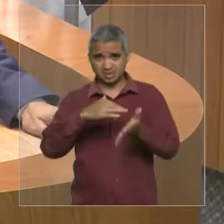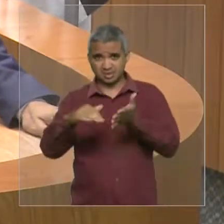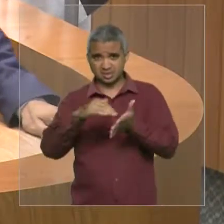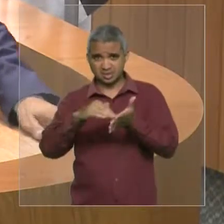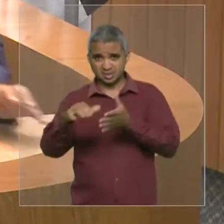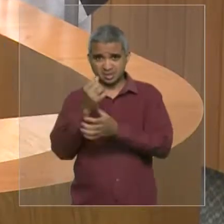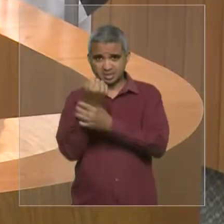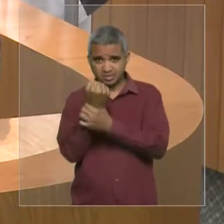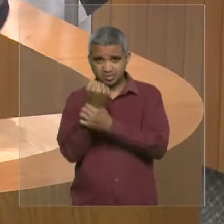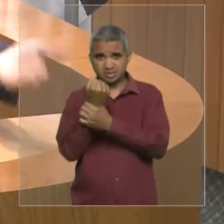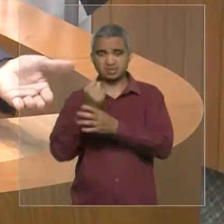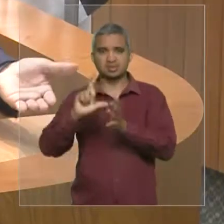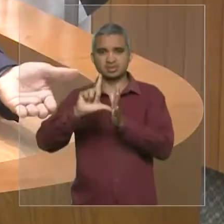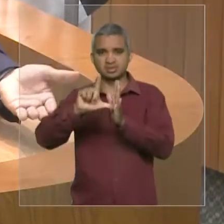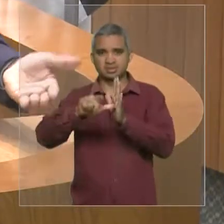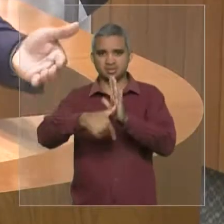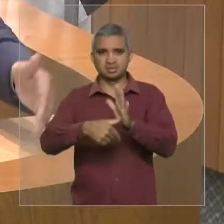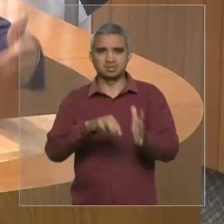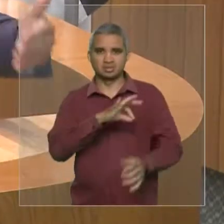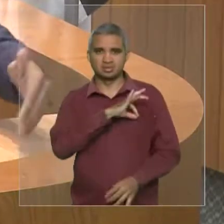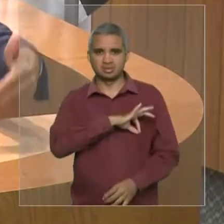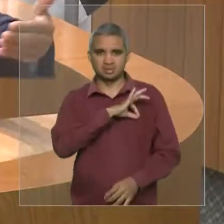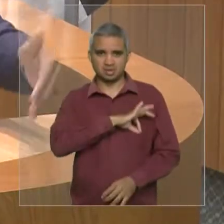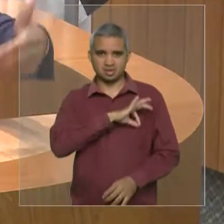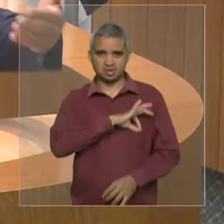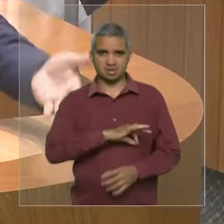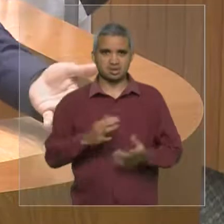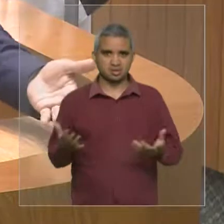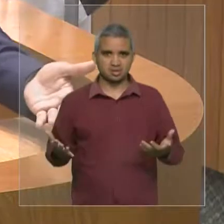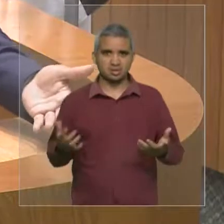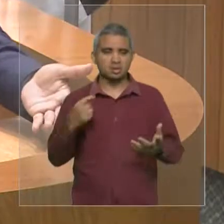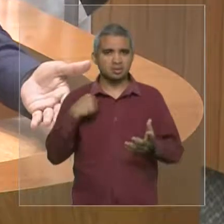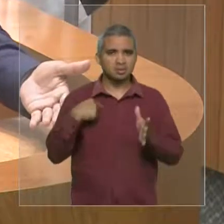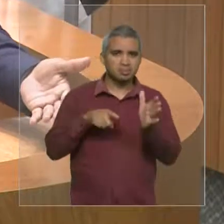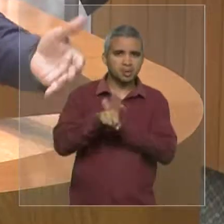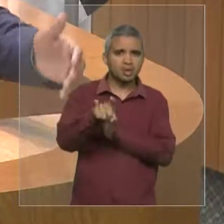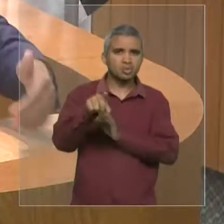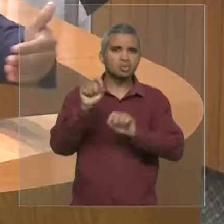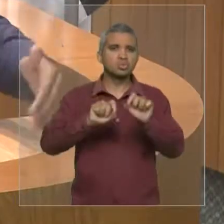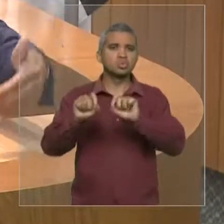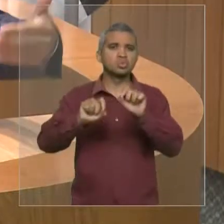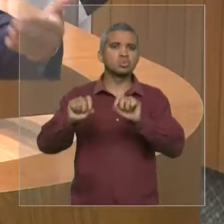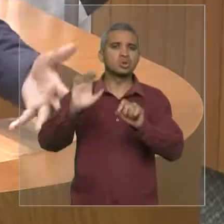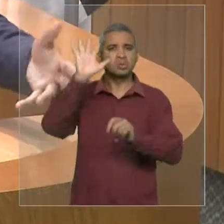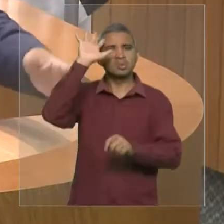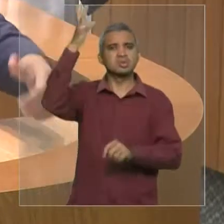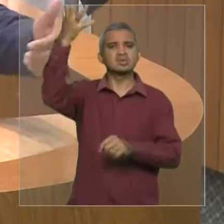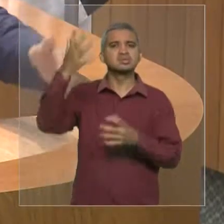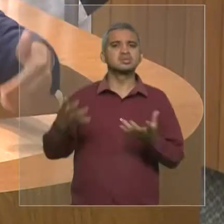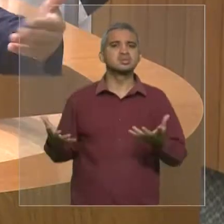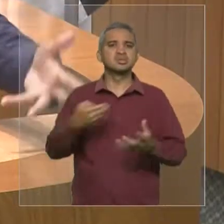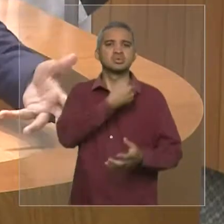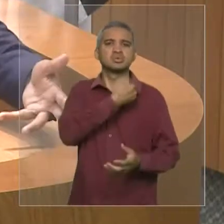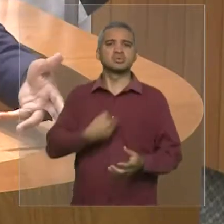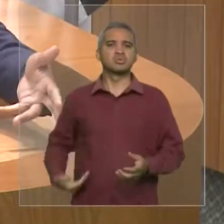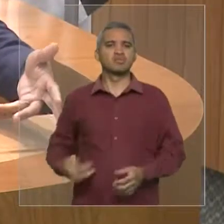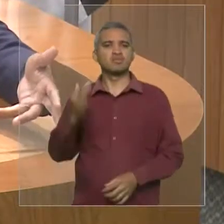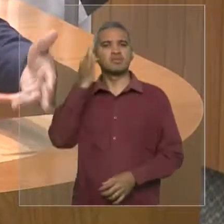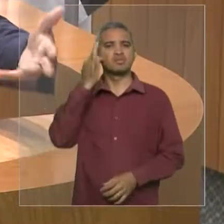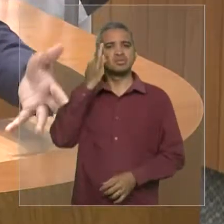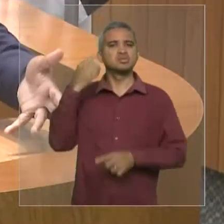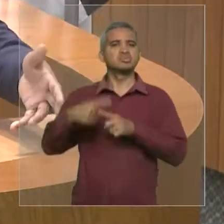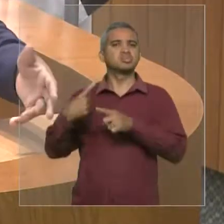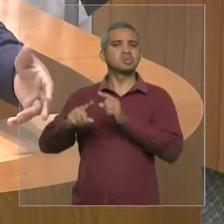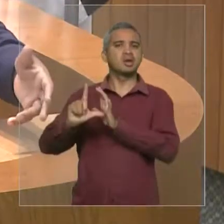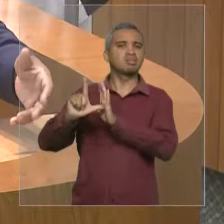Maranhão. E aí fica a pergunta, o que está acontecendo, governador Flávio Dino? Qual o motivo do calote? Qual o motivo de não pagar